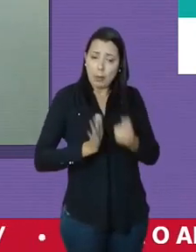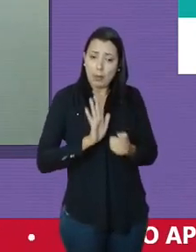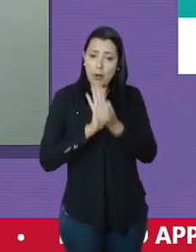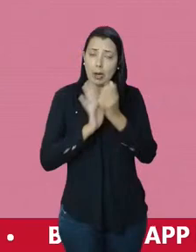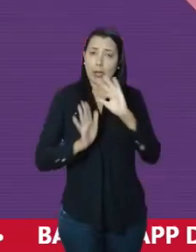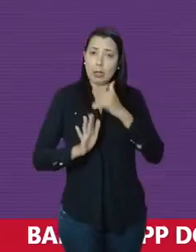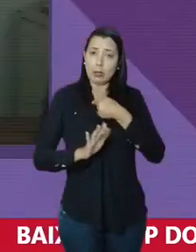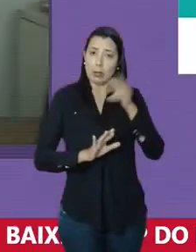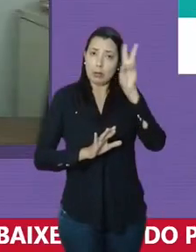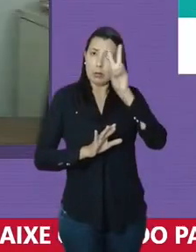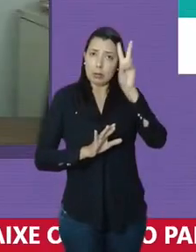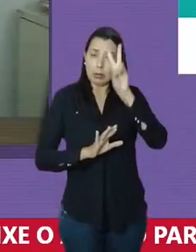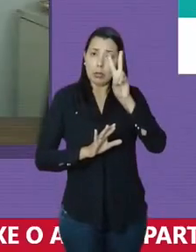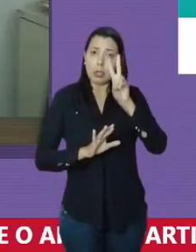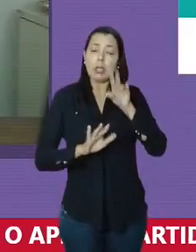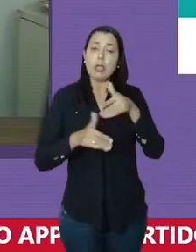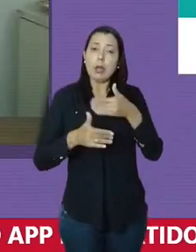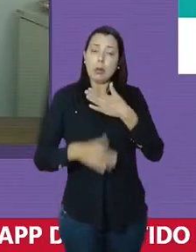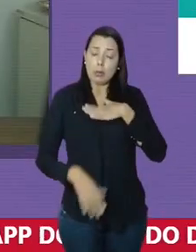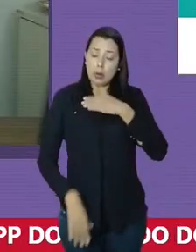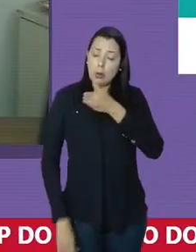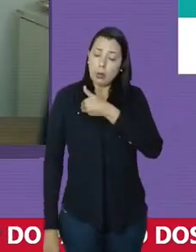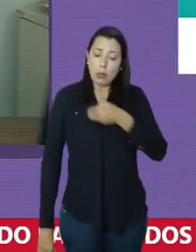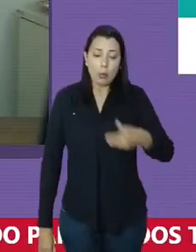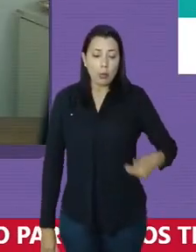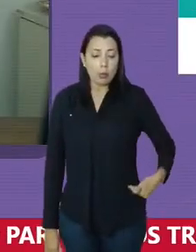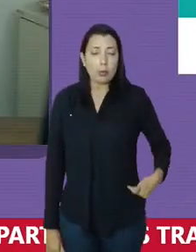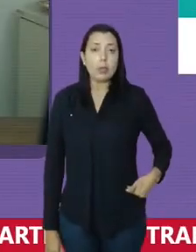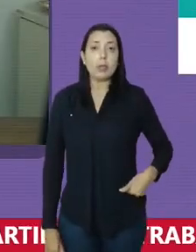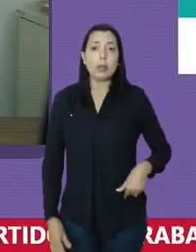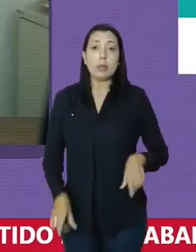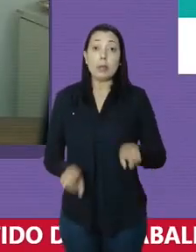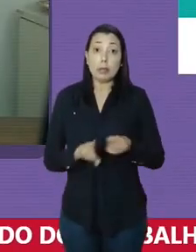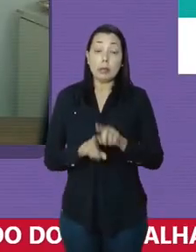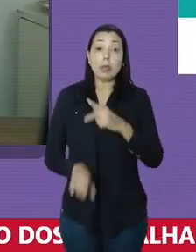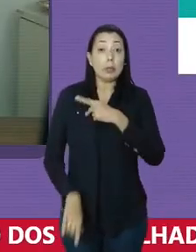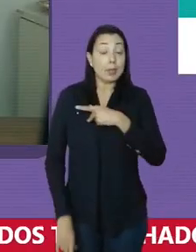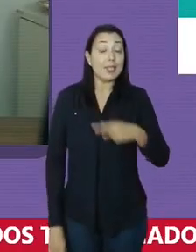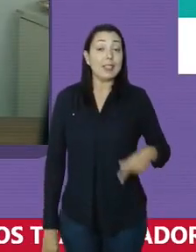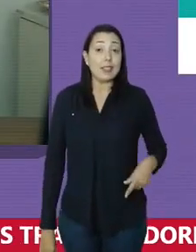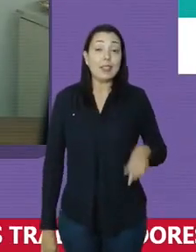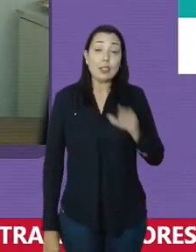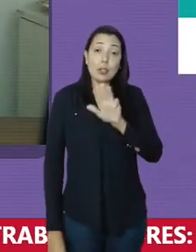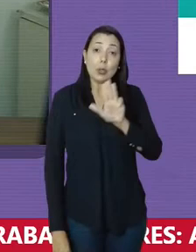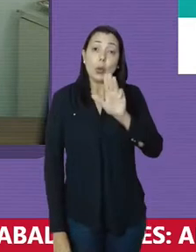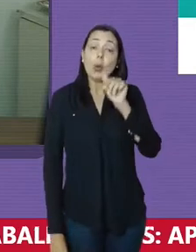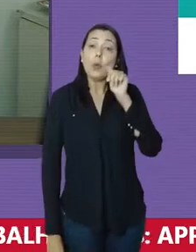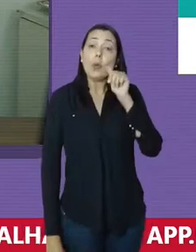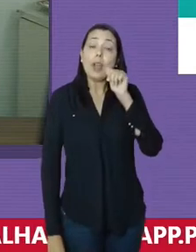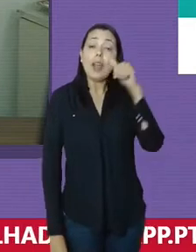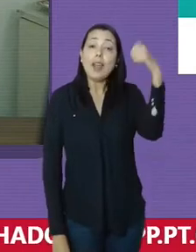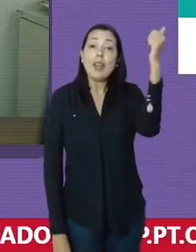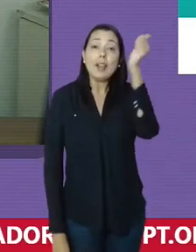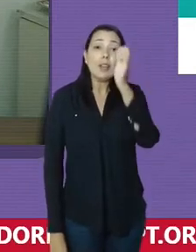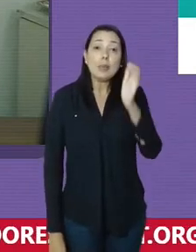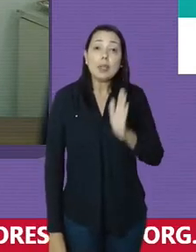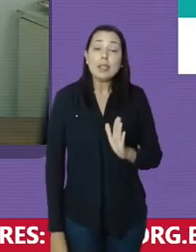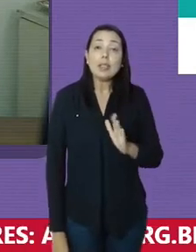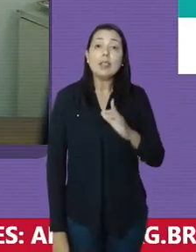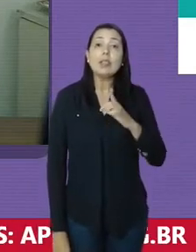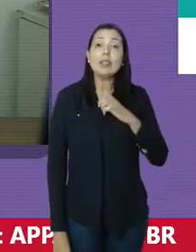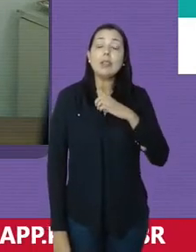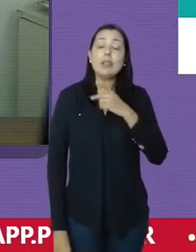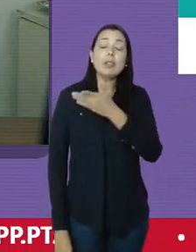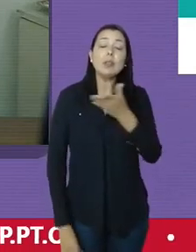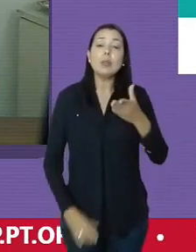em nossa história. Sob o meu governo e o governo do presidente Lula, as mulheres brasileiras obtiveram algumas de